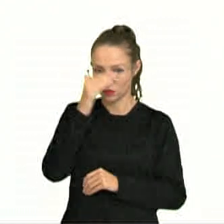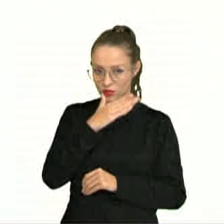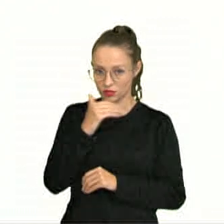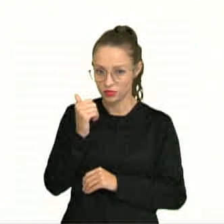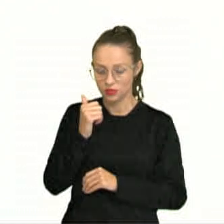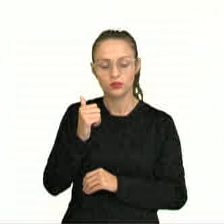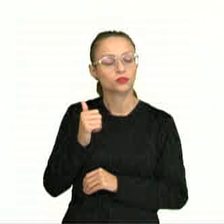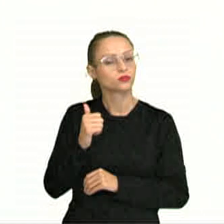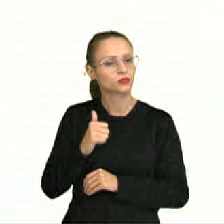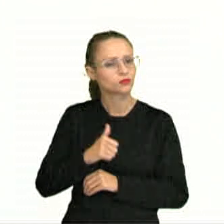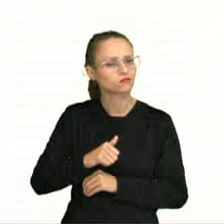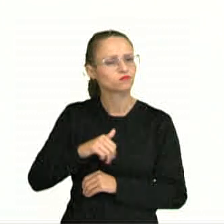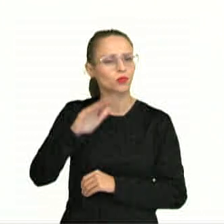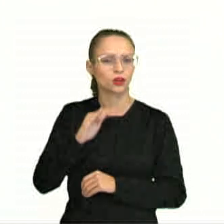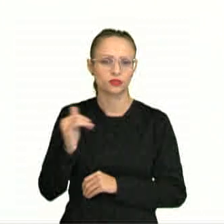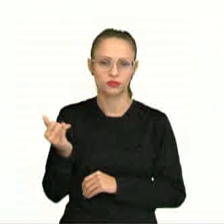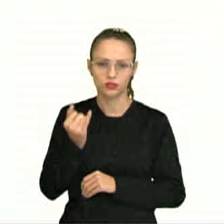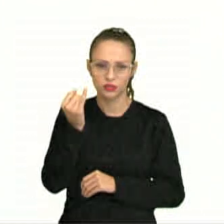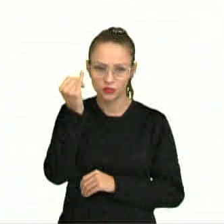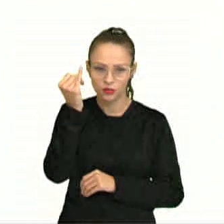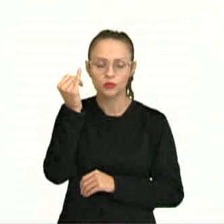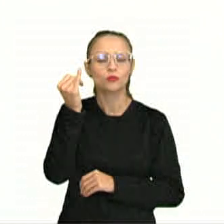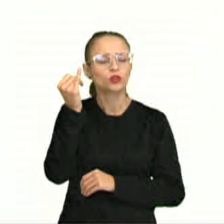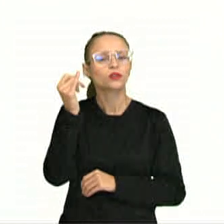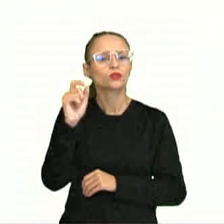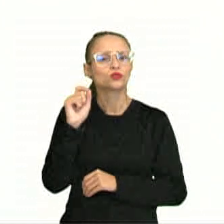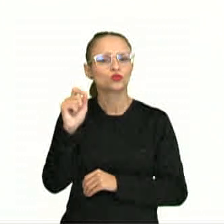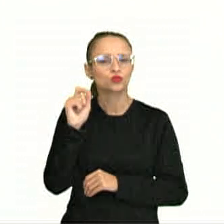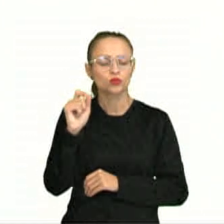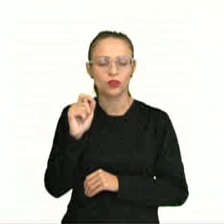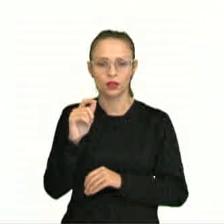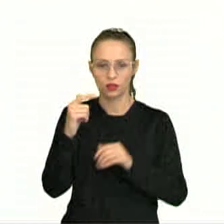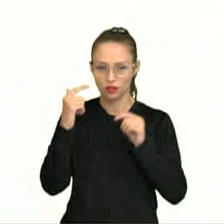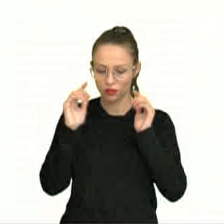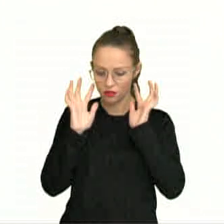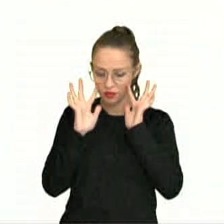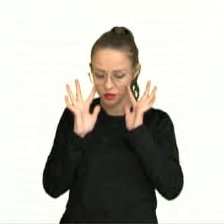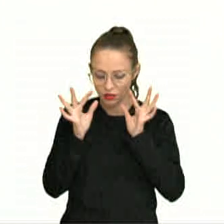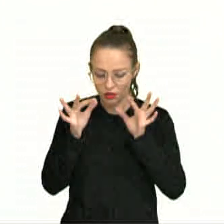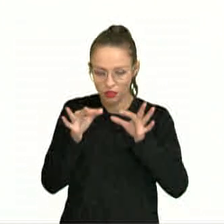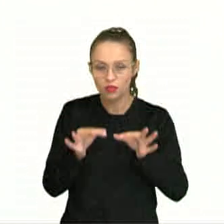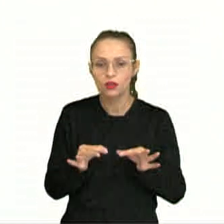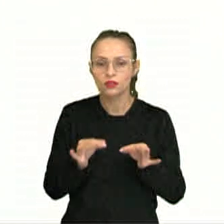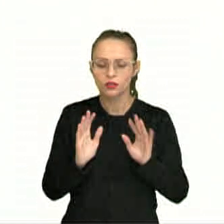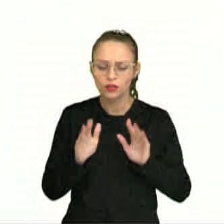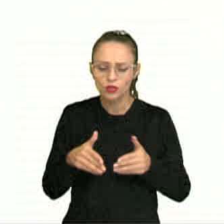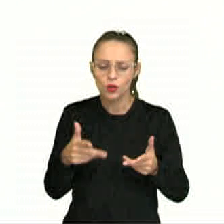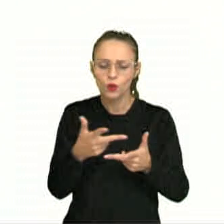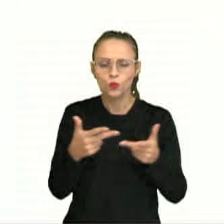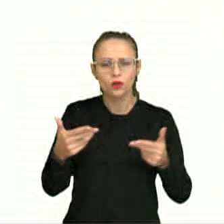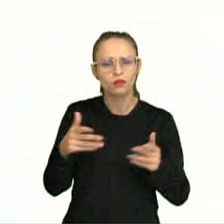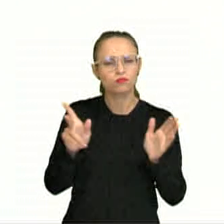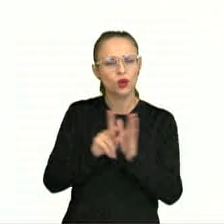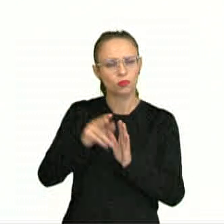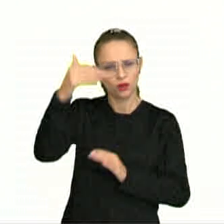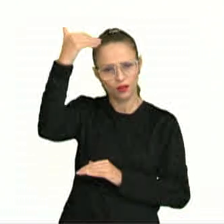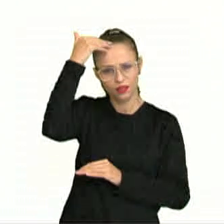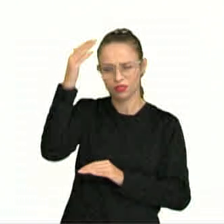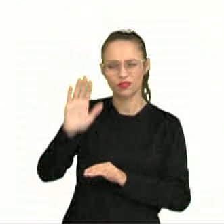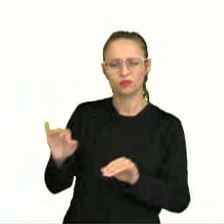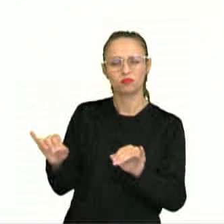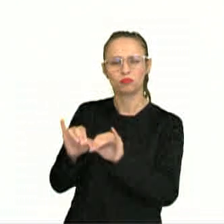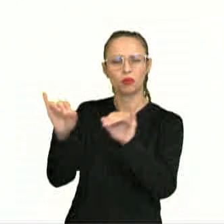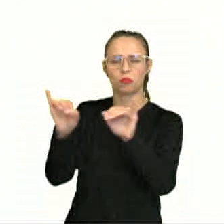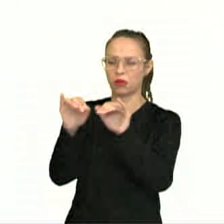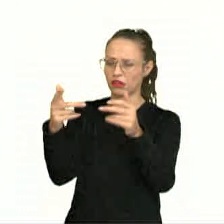é mais importante enfocar-se, que é concentrar em questões de caráter, não essas bobeiras de